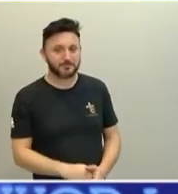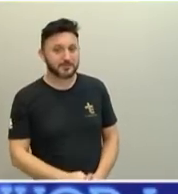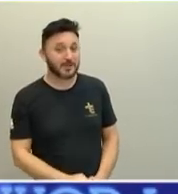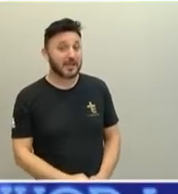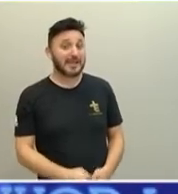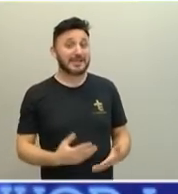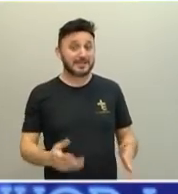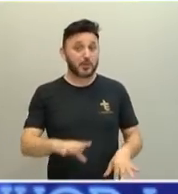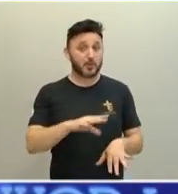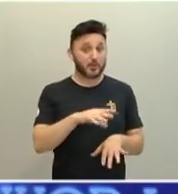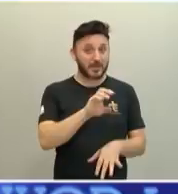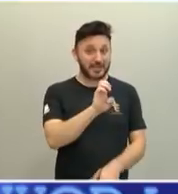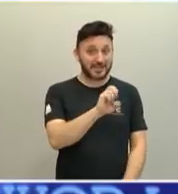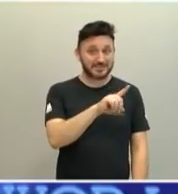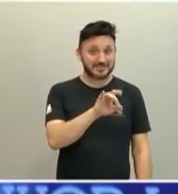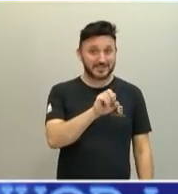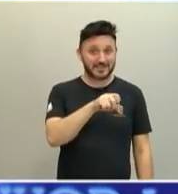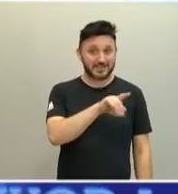sabe.